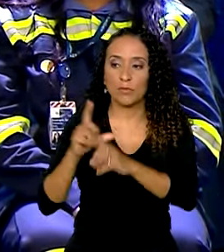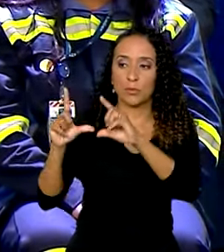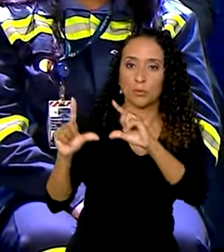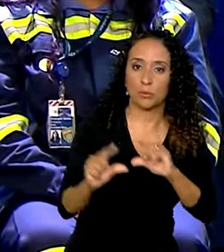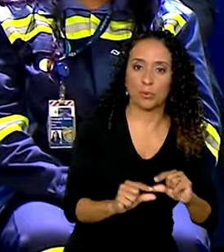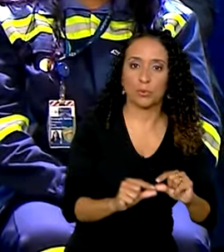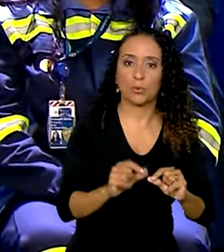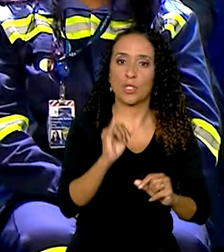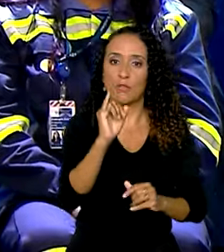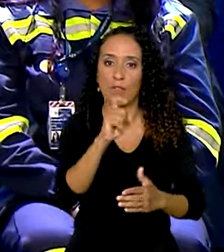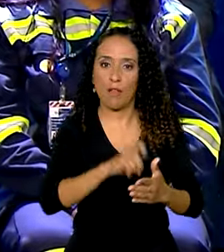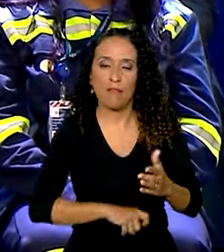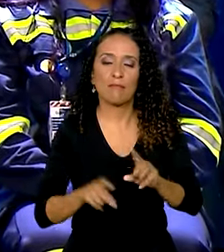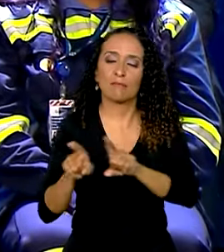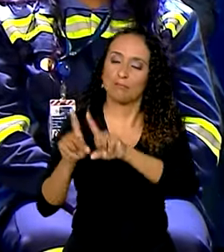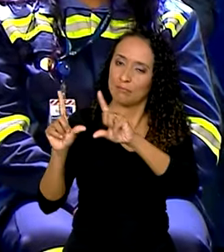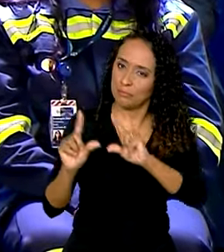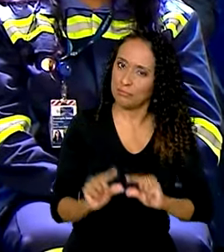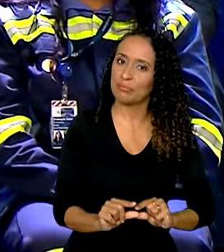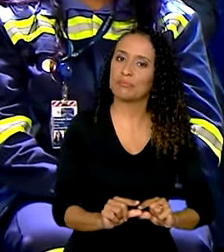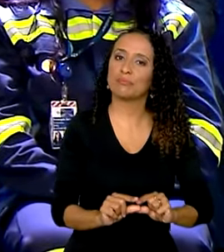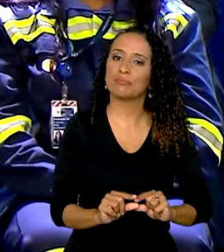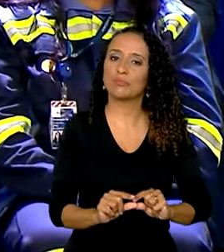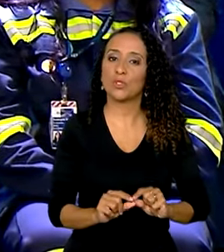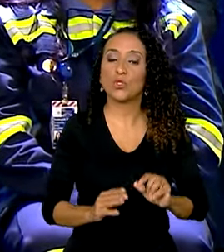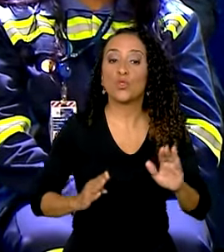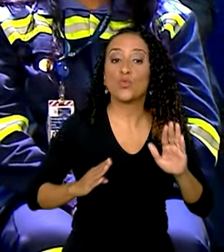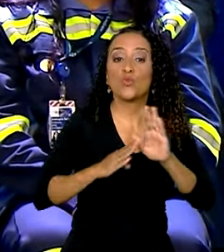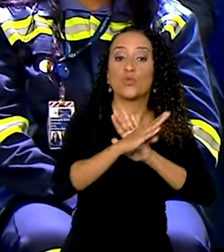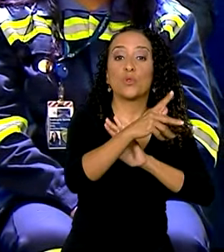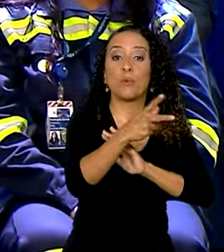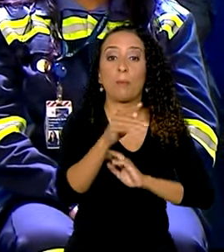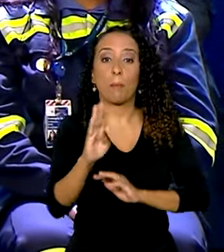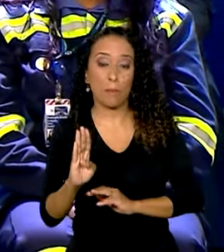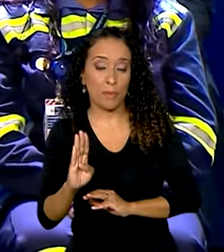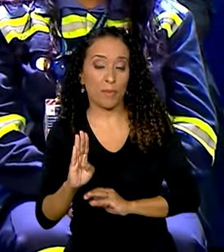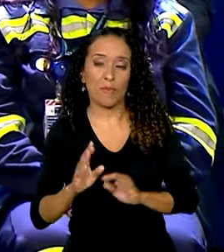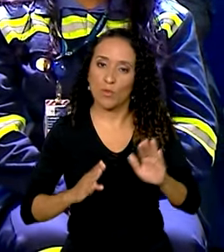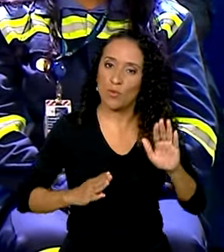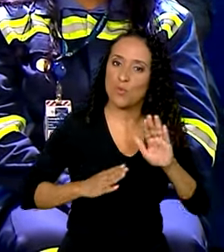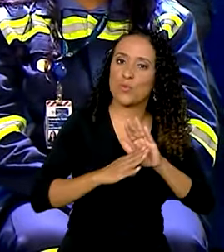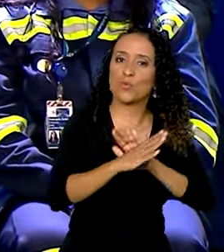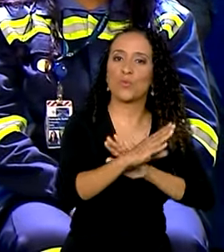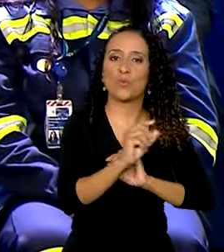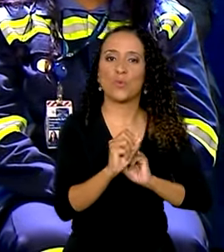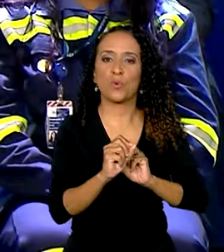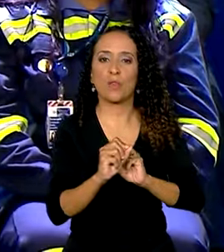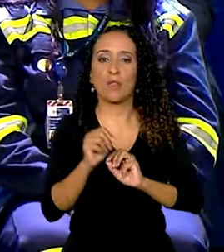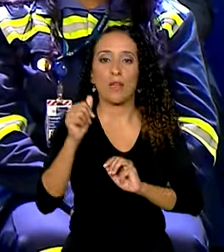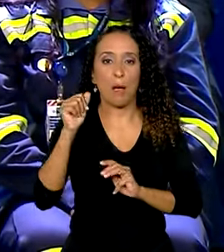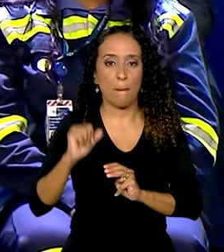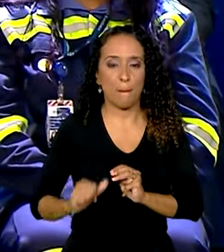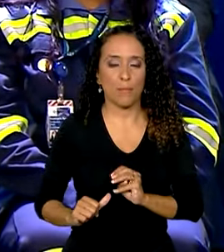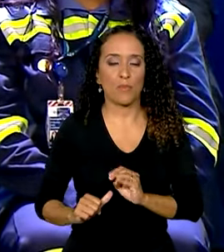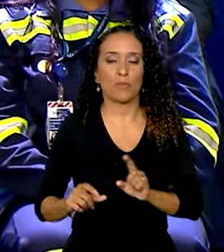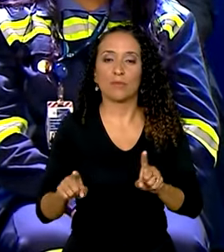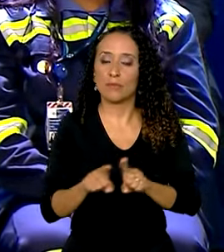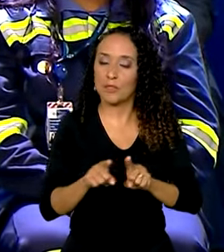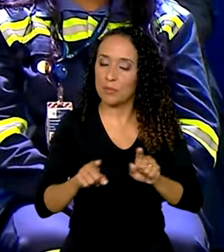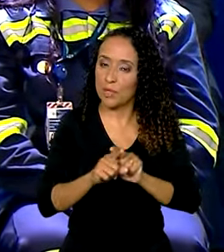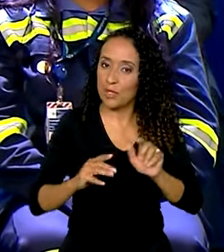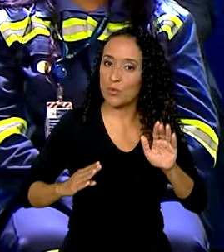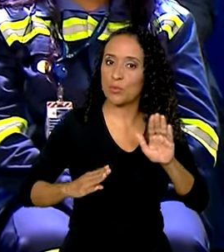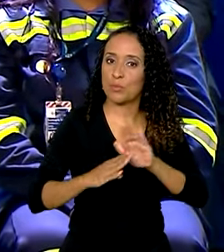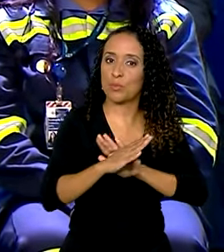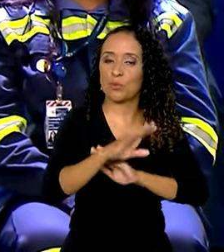a inflação caiu, subiu o PIB, subiu a bolsa e subiu